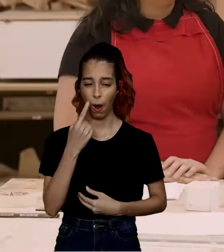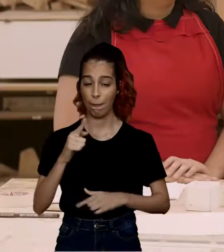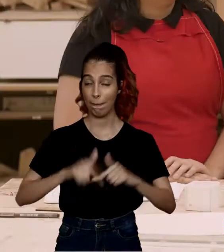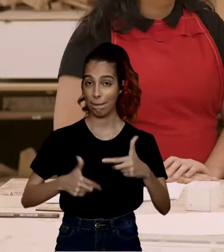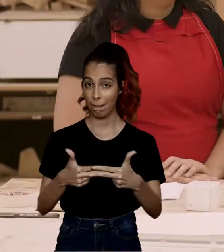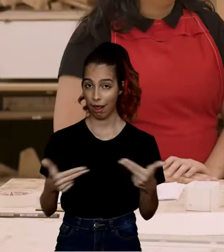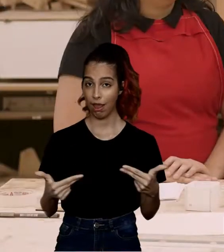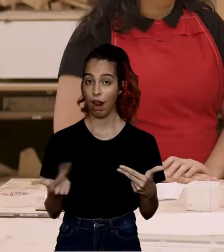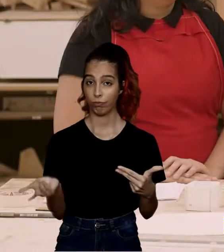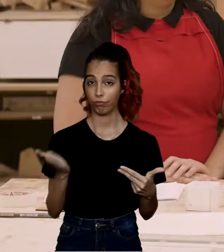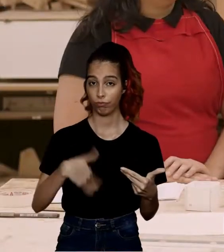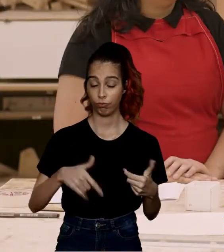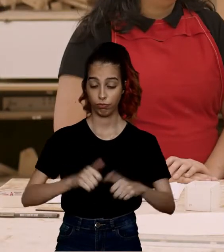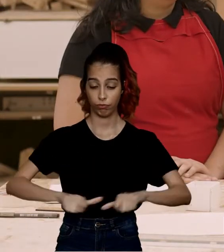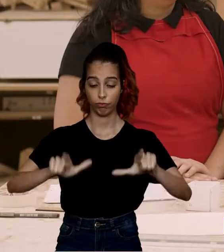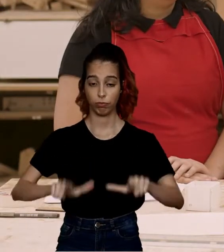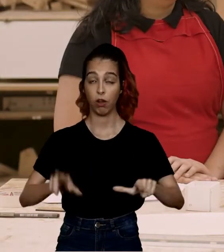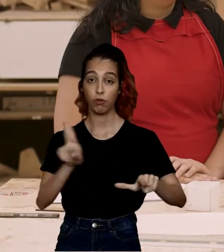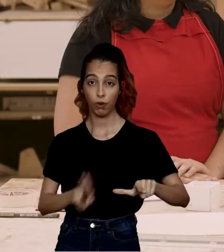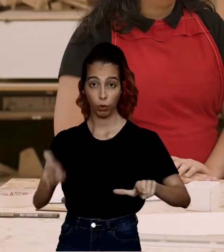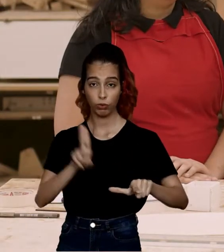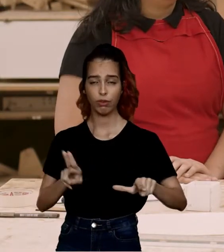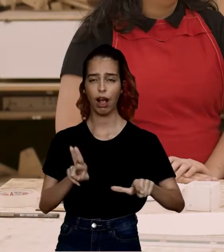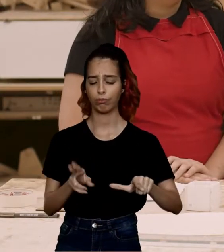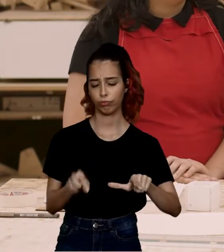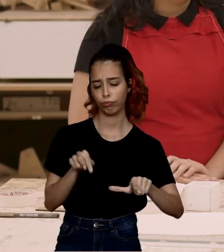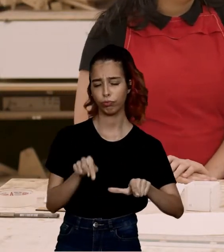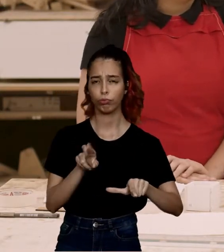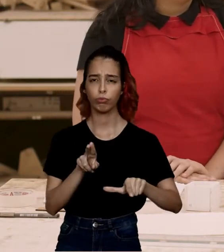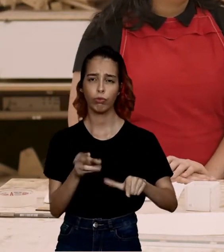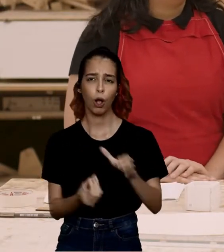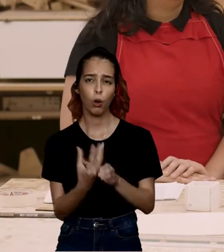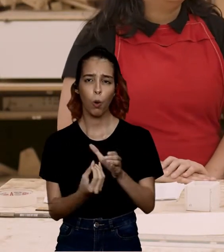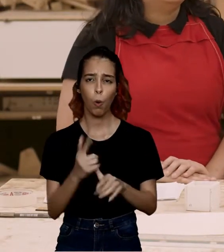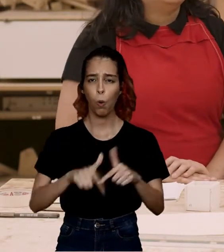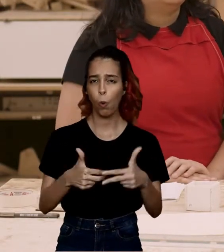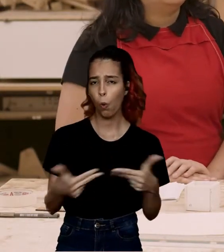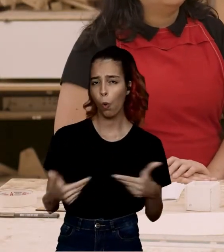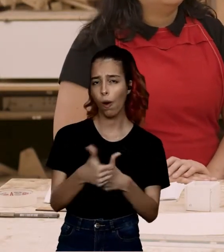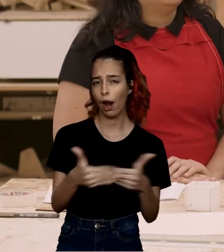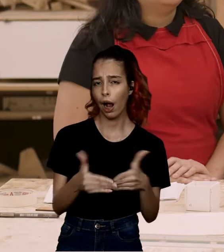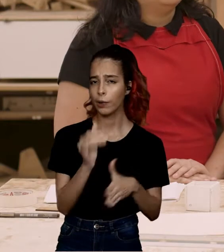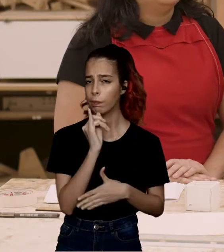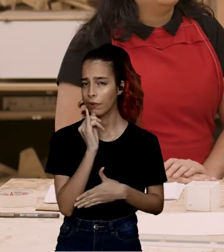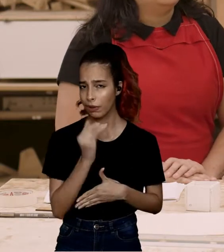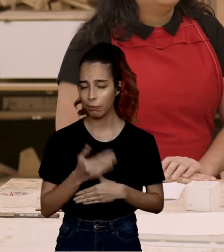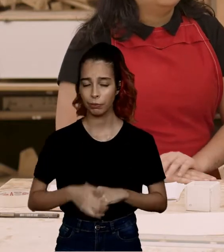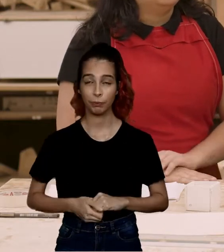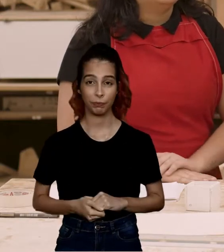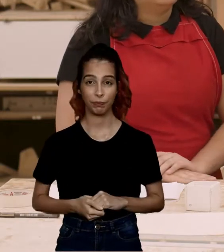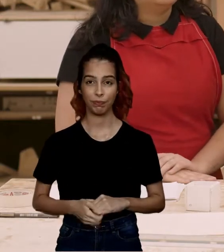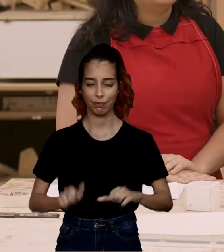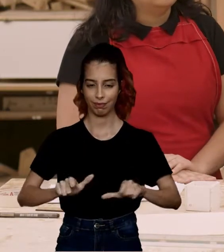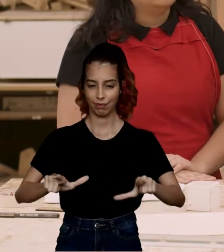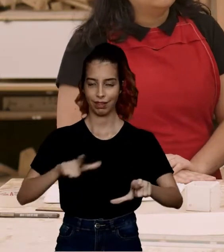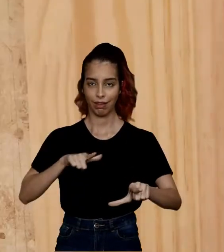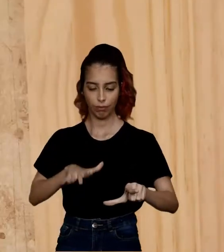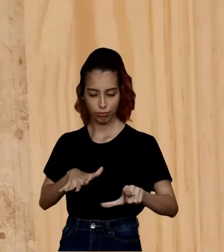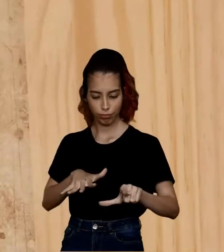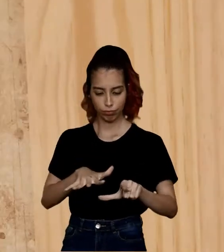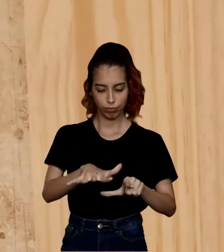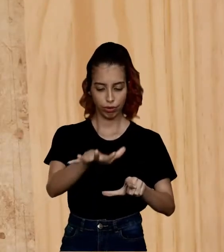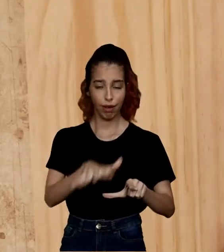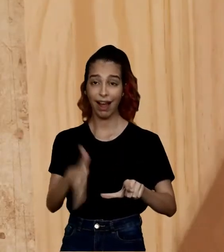assim. Esse é o material que a gente vai utilizar para construir as nossas caixas ou os nossos objetos. Ele, como vocês podem perceber, tem